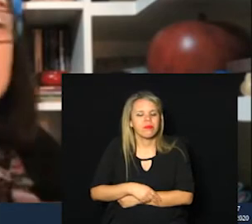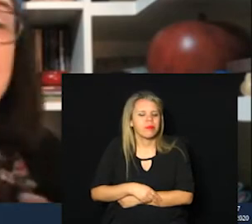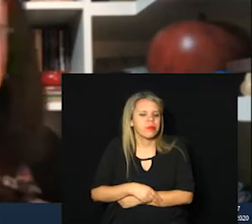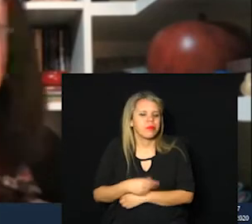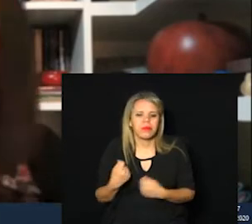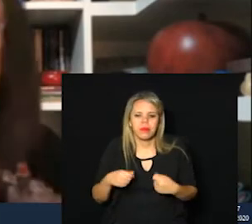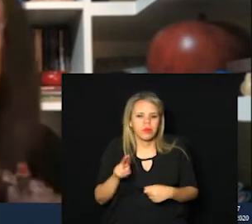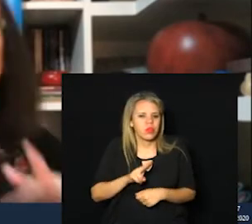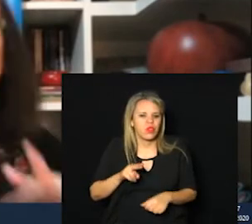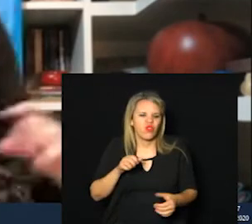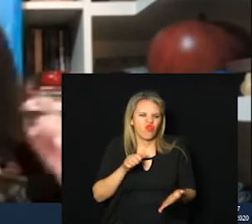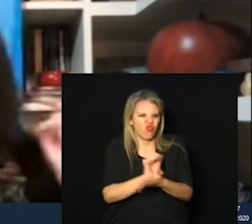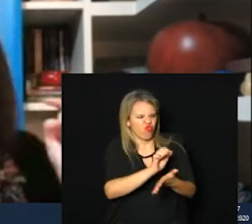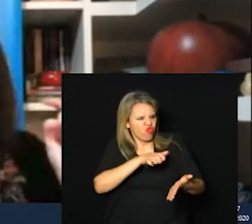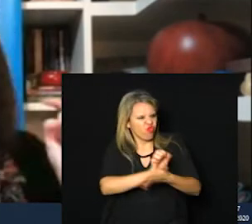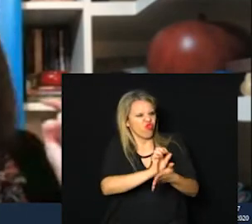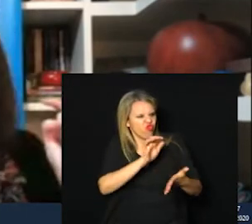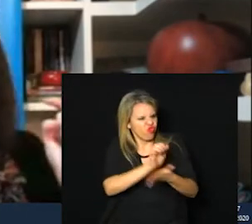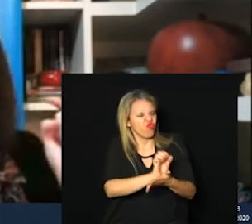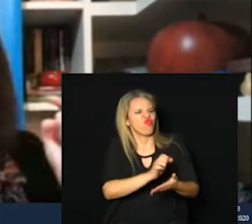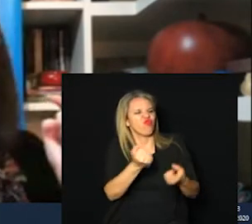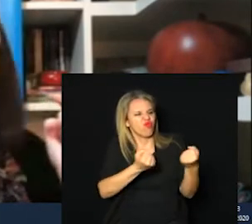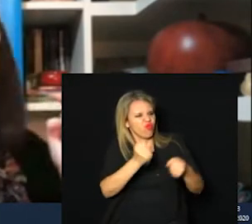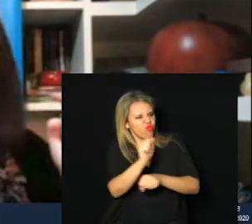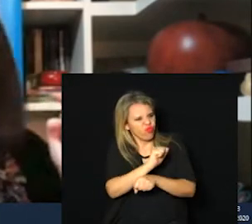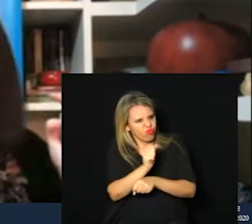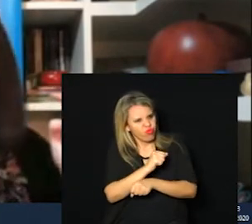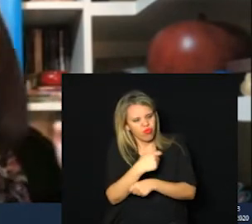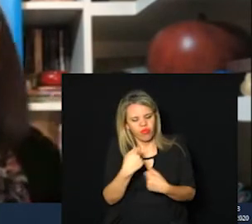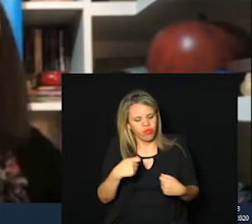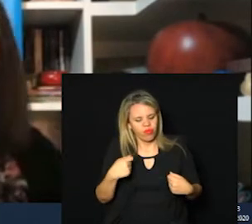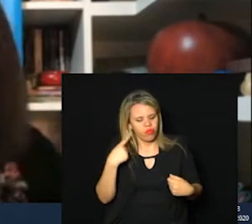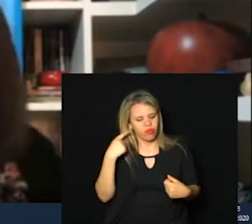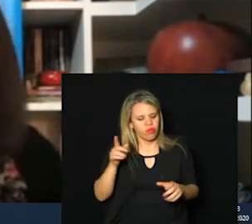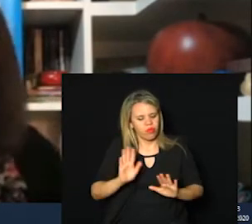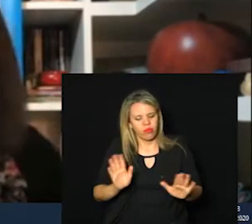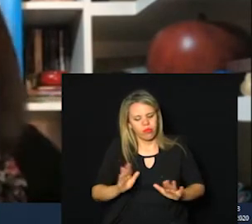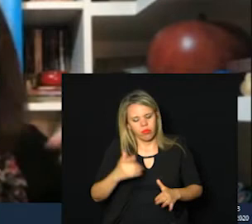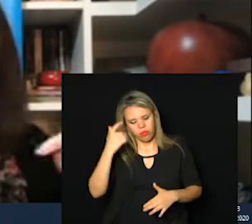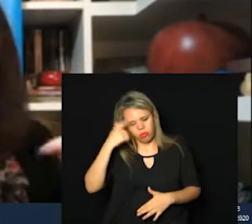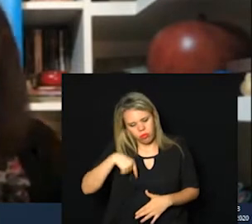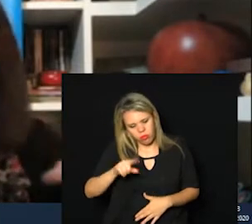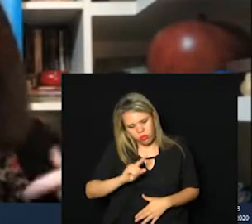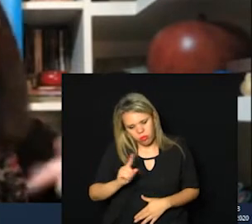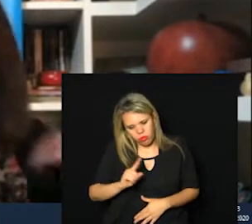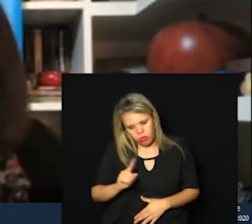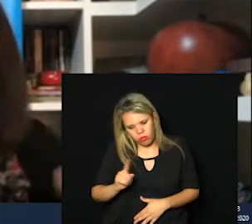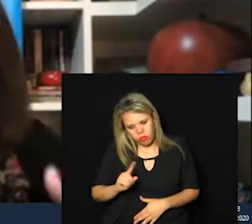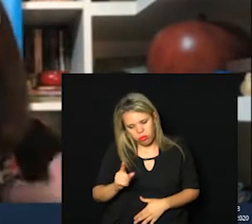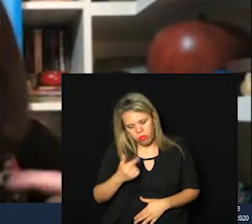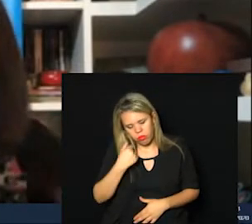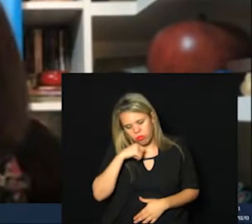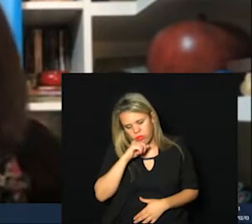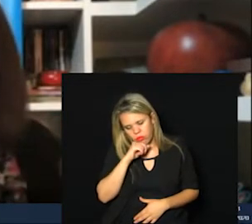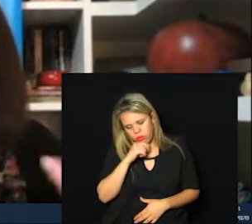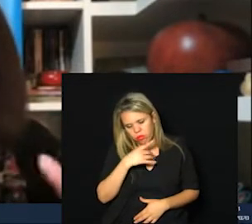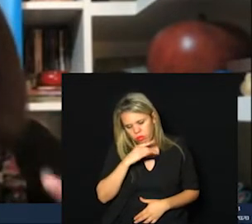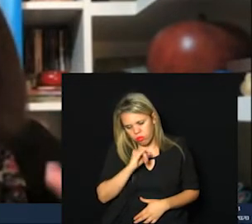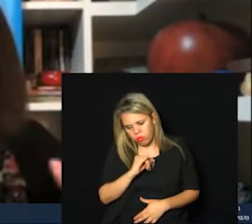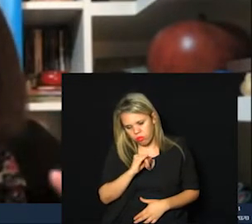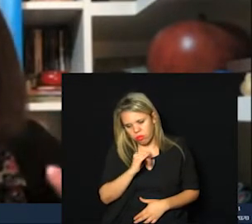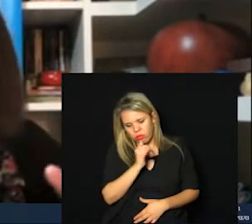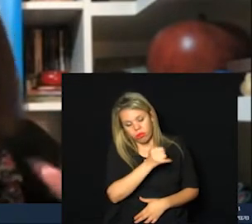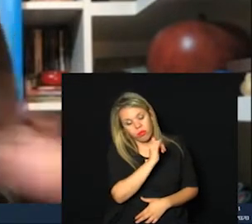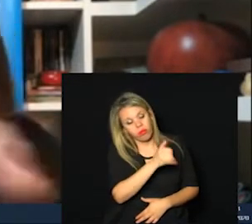minha buzina desnecessariamente, que eu não seja do tipo de mãe ou pai que diz para